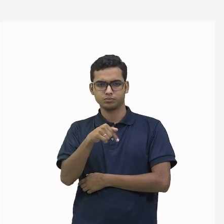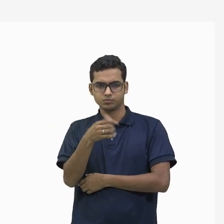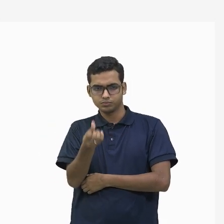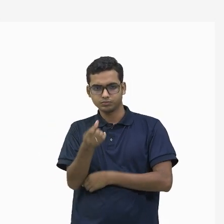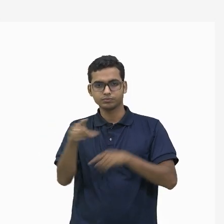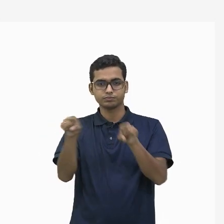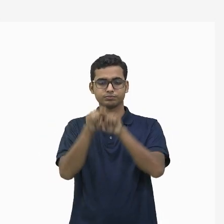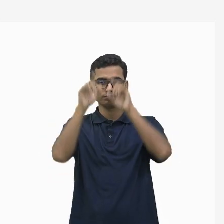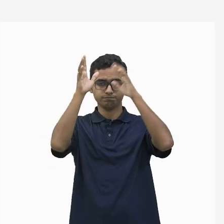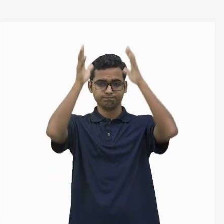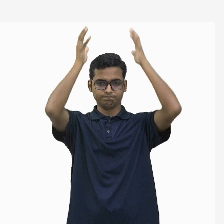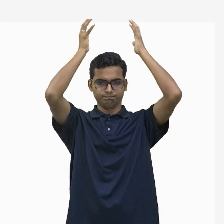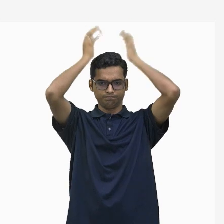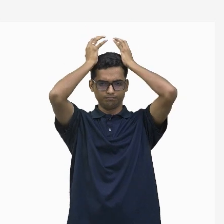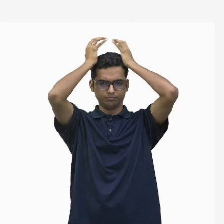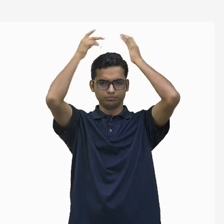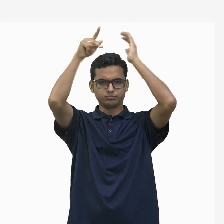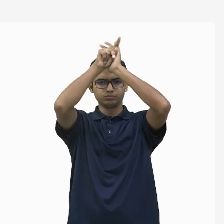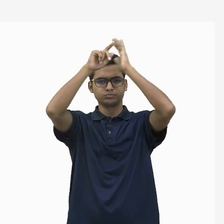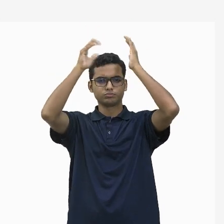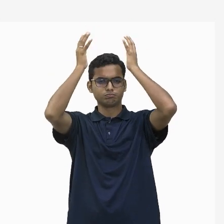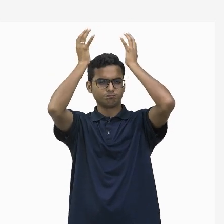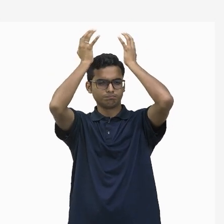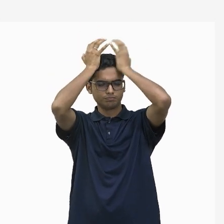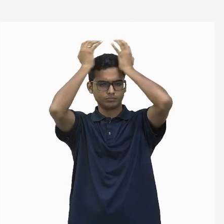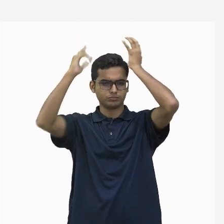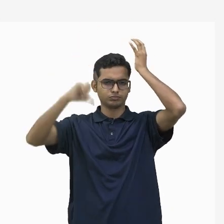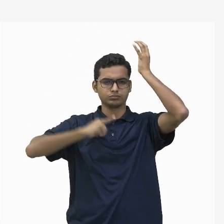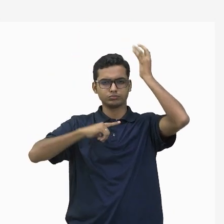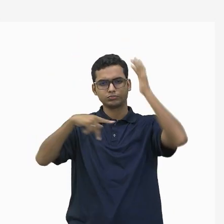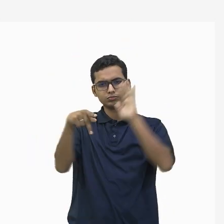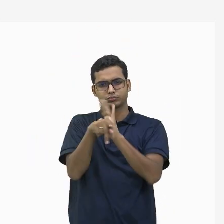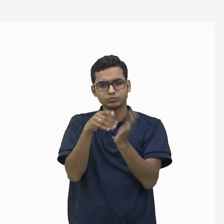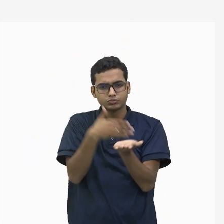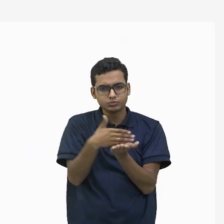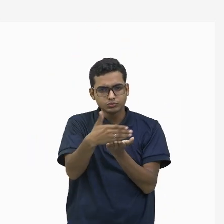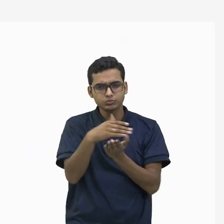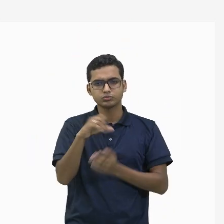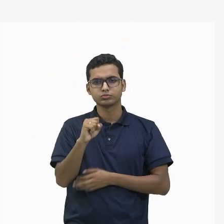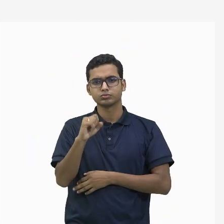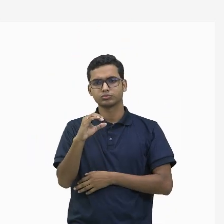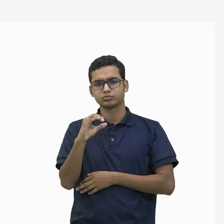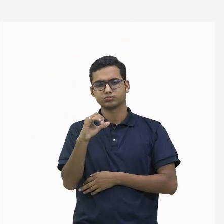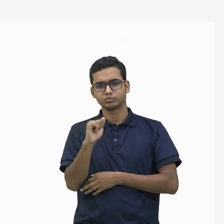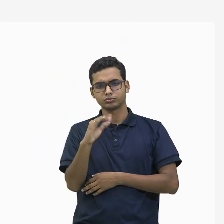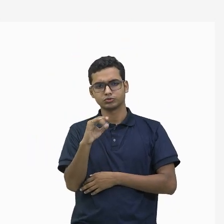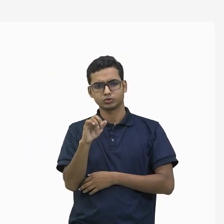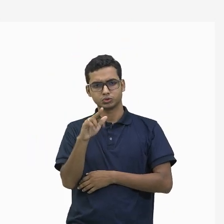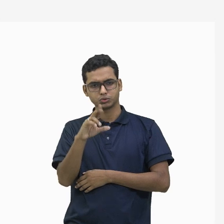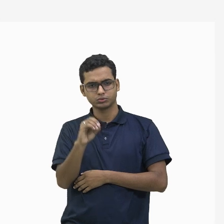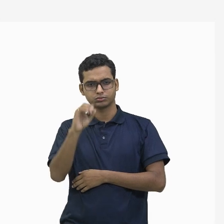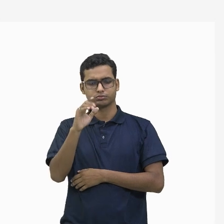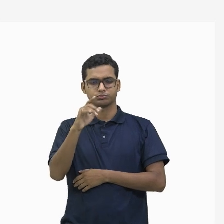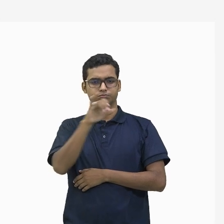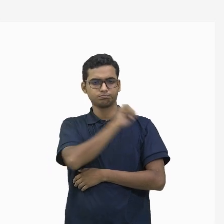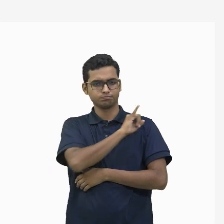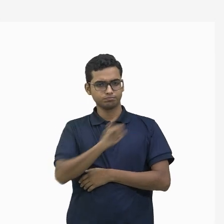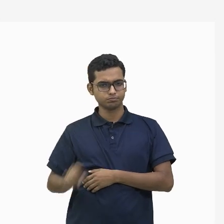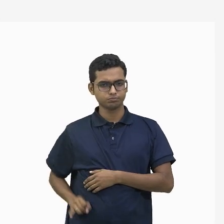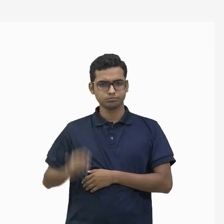Magno deu origem ao Sacro Império Romano Germânico, que existiu formalmente